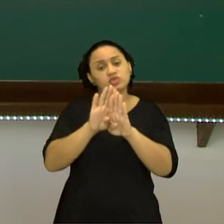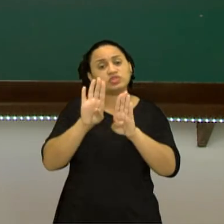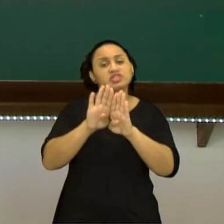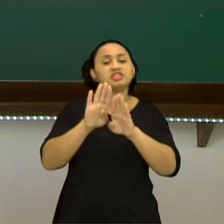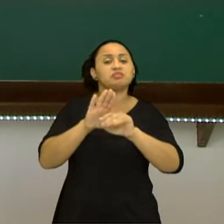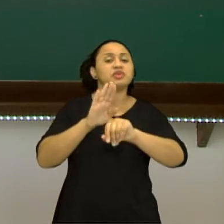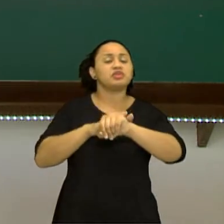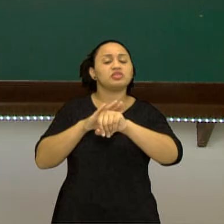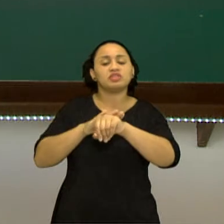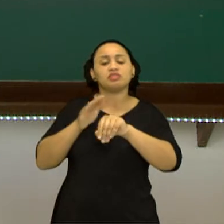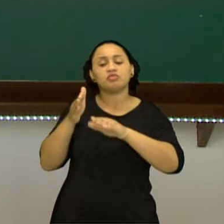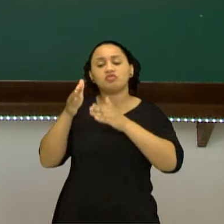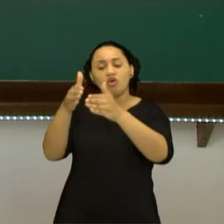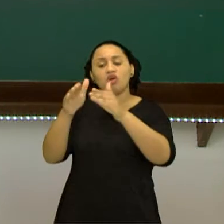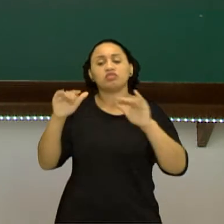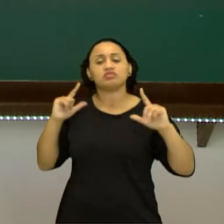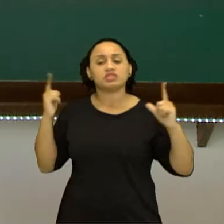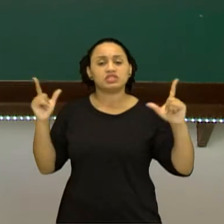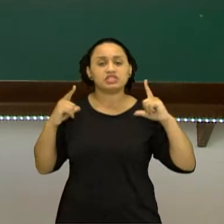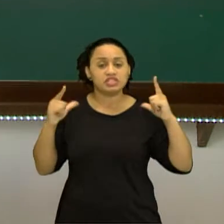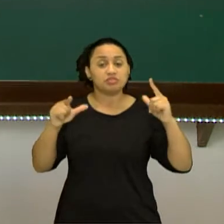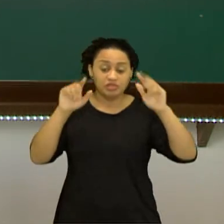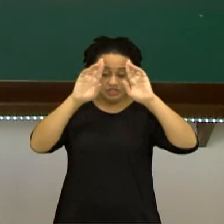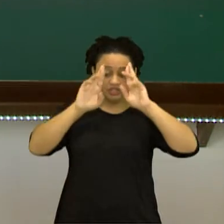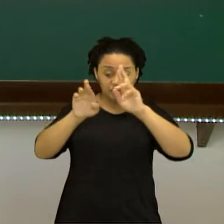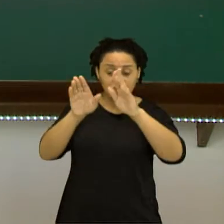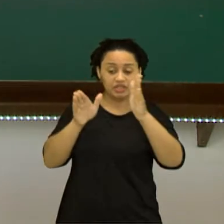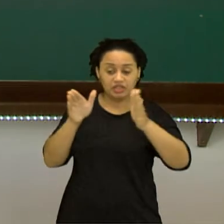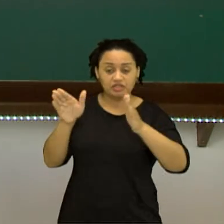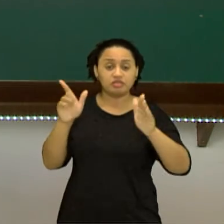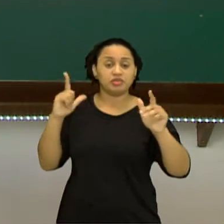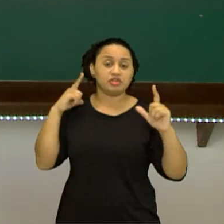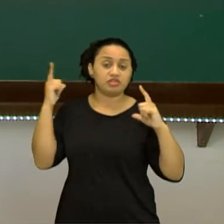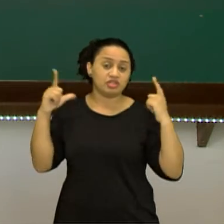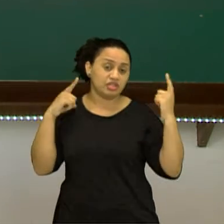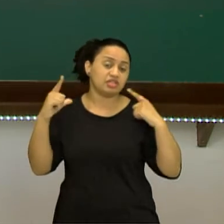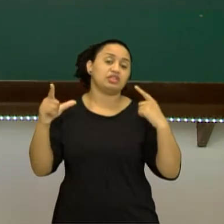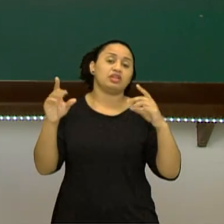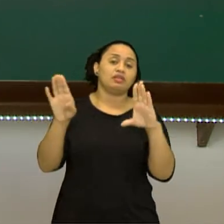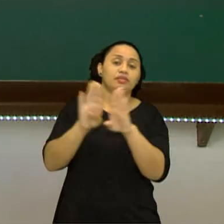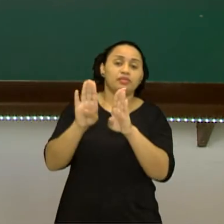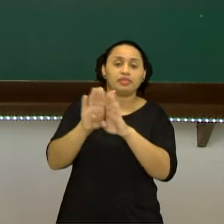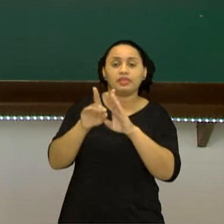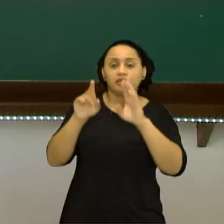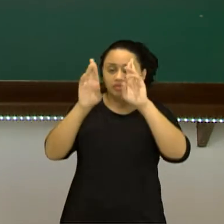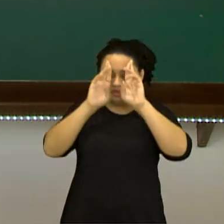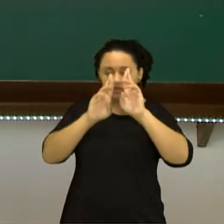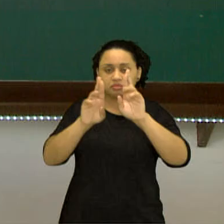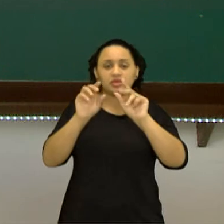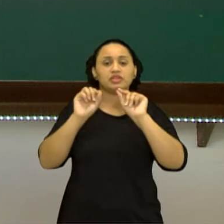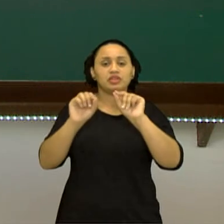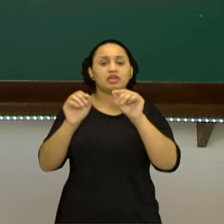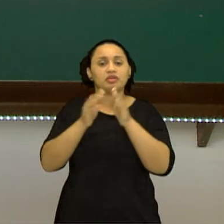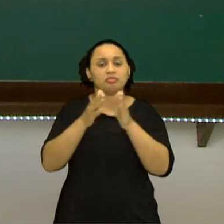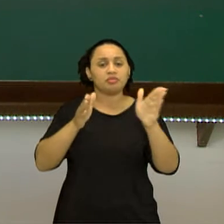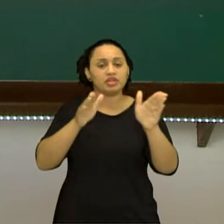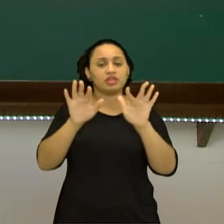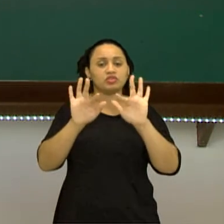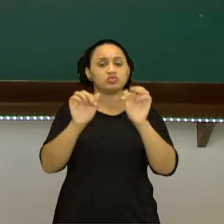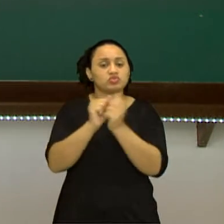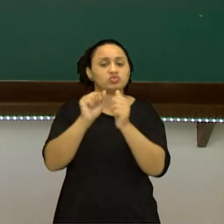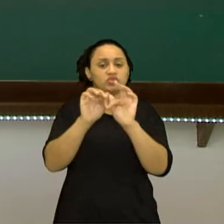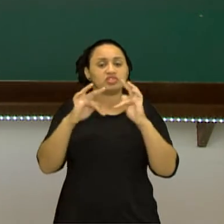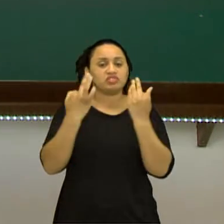seu lazer. Você precisa respeitar o tempo destinado ao seu lazer, né? Respeitar o tempo que você vai estar com a sua família, fazendo a